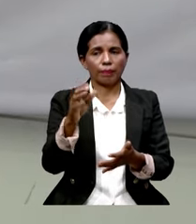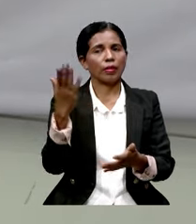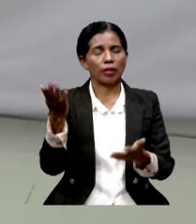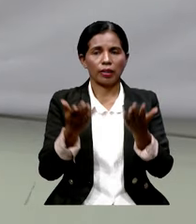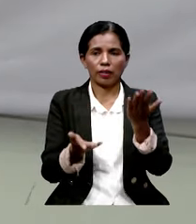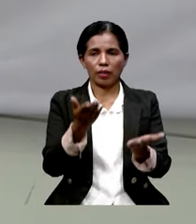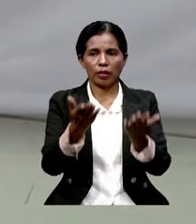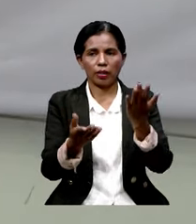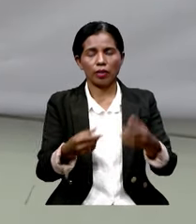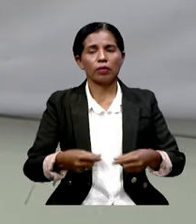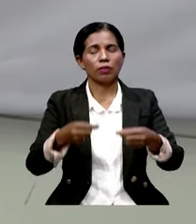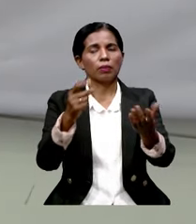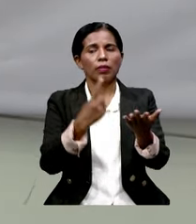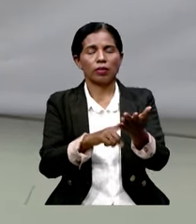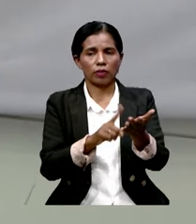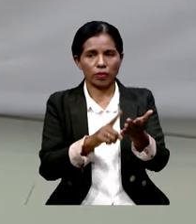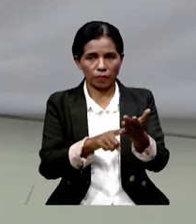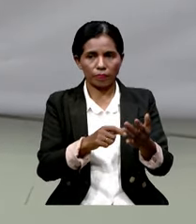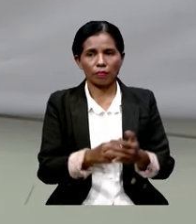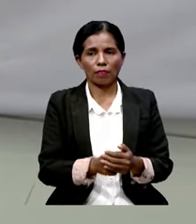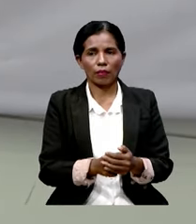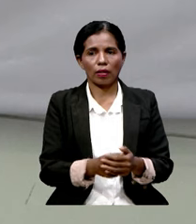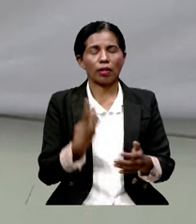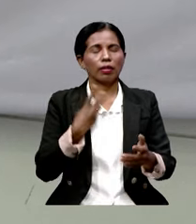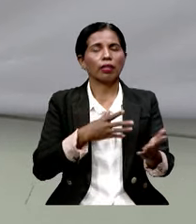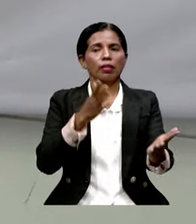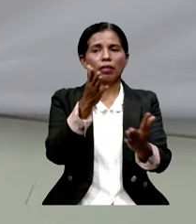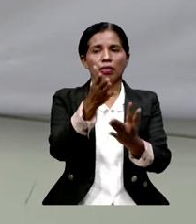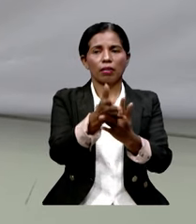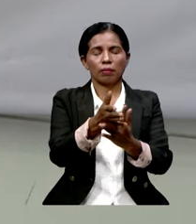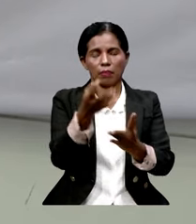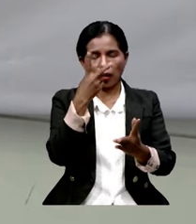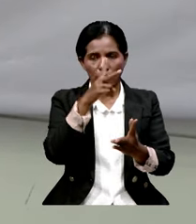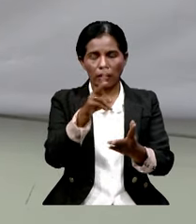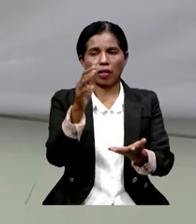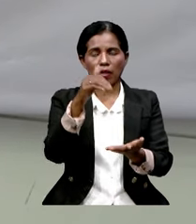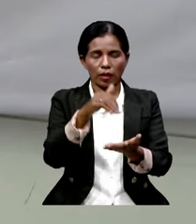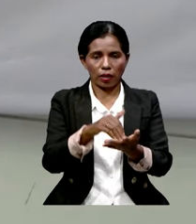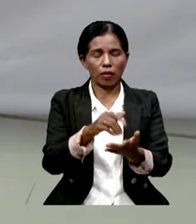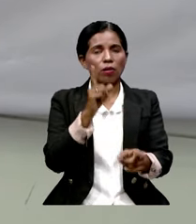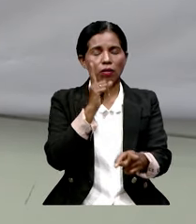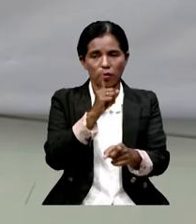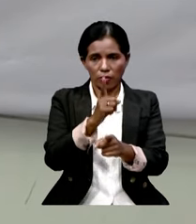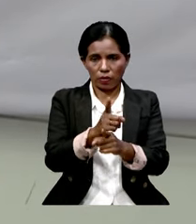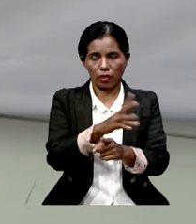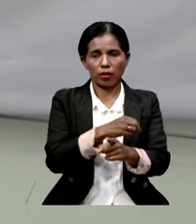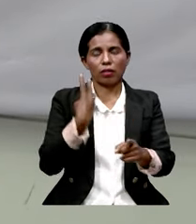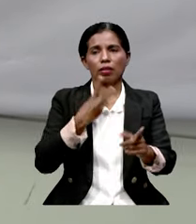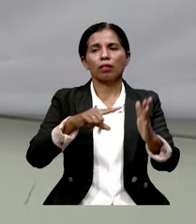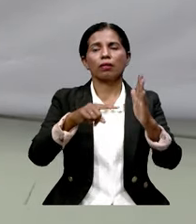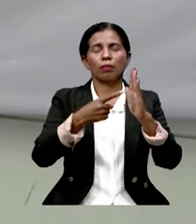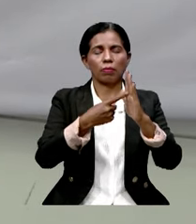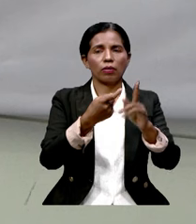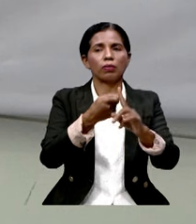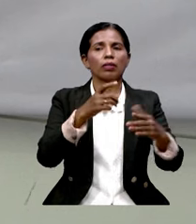para tudo ser para discussão. No fim, tem que estar uma elaboração mais detalhada, porque se há cada linha